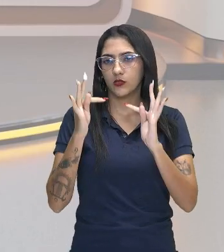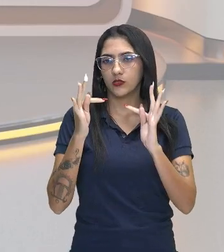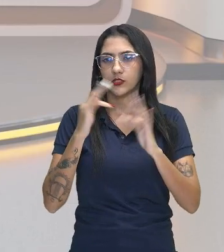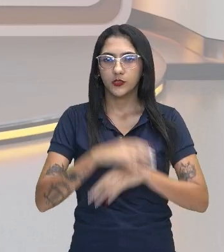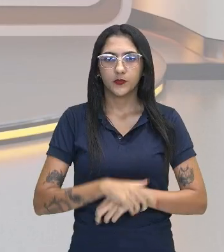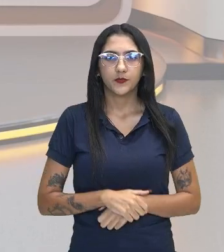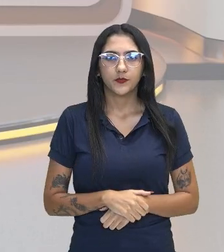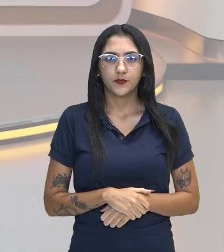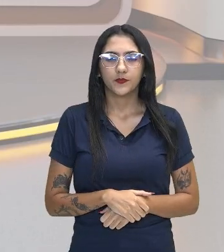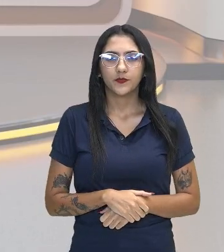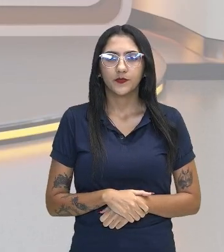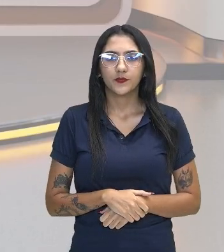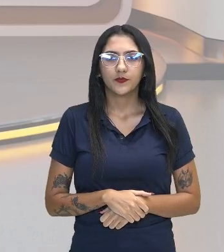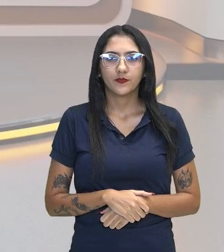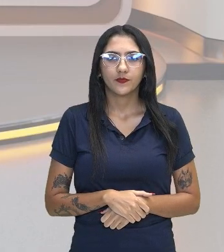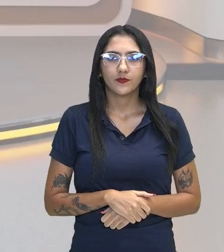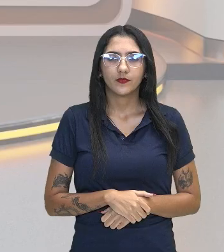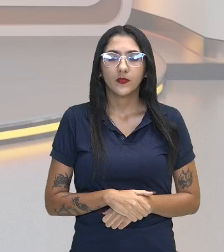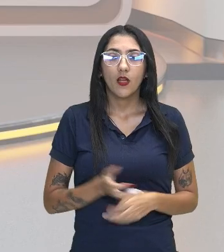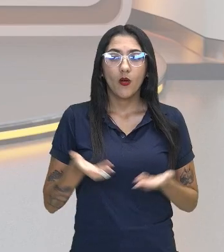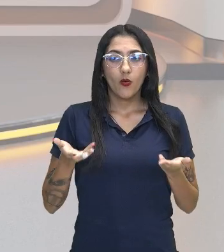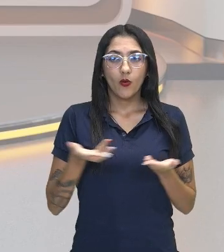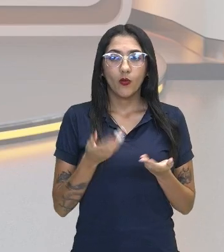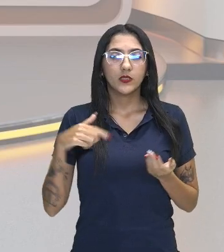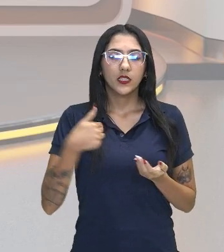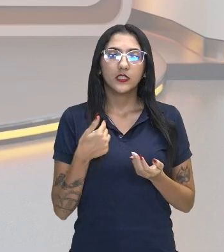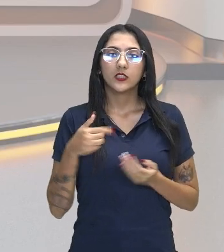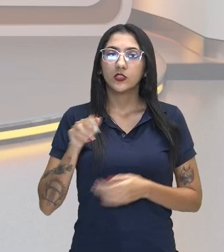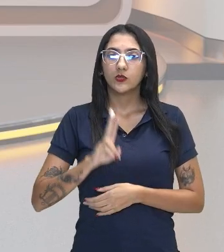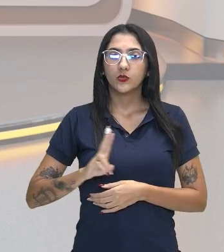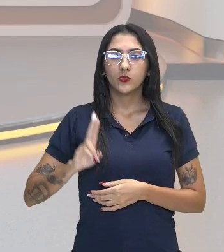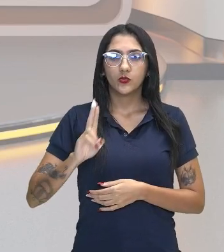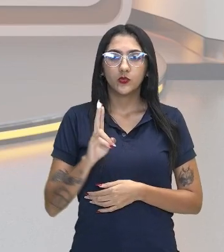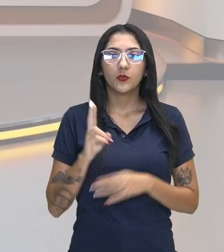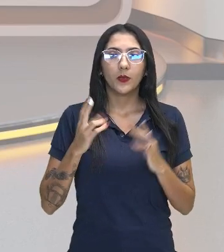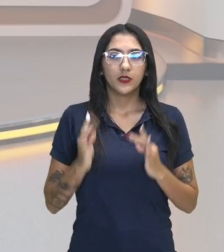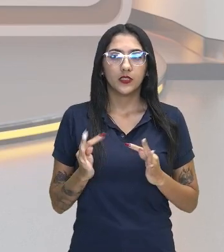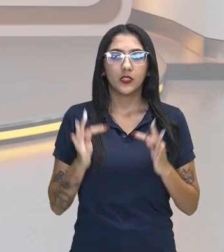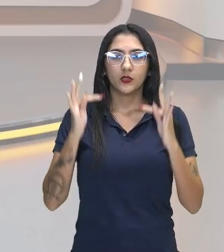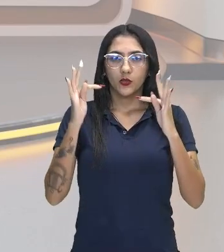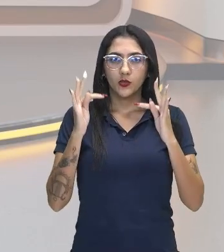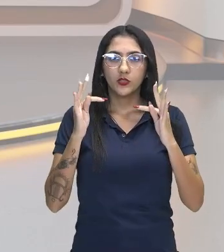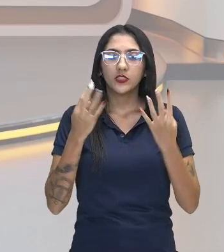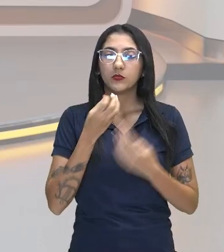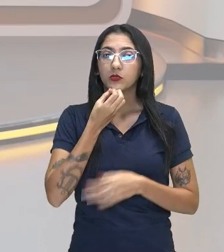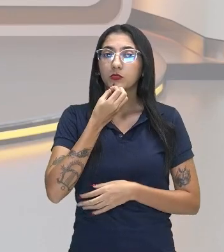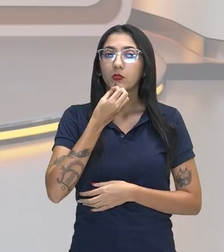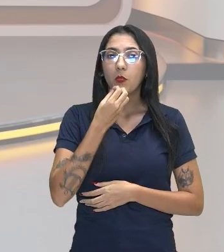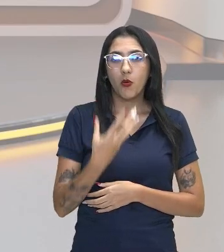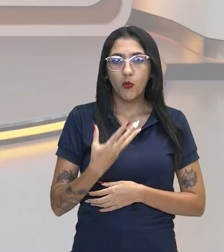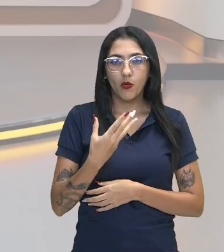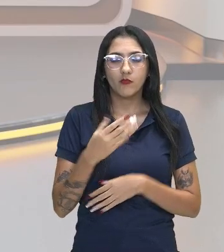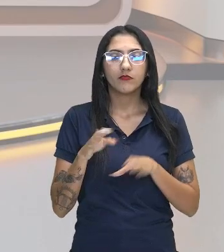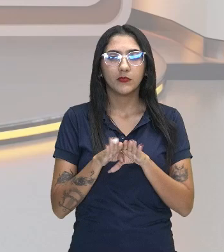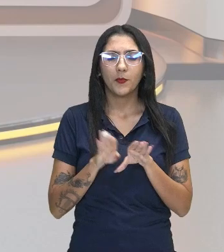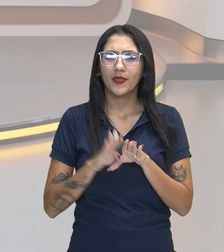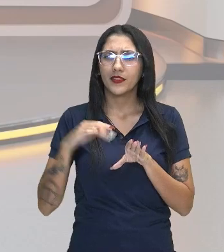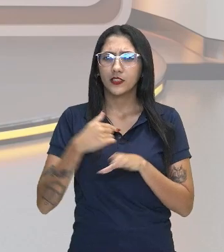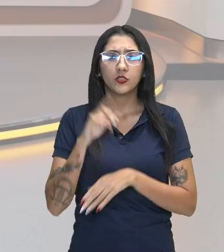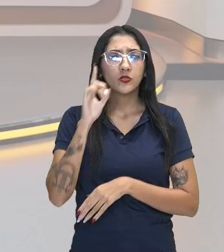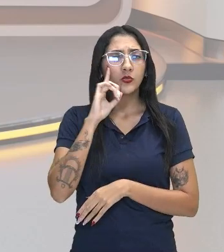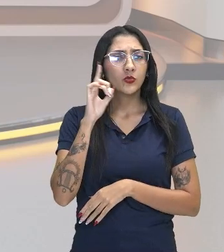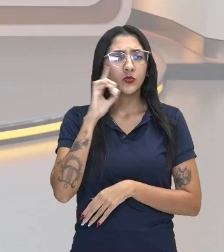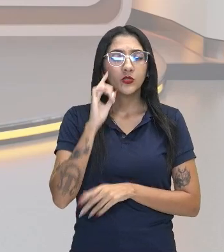E atualmente, gente, nós utilizamos uma tecnologia muito utilizada também no nosso dia a dia, que vai ser